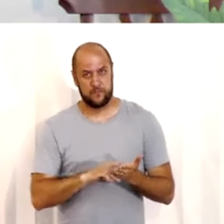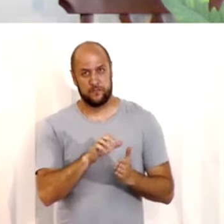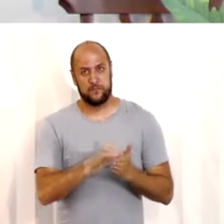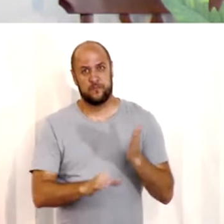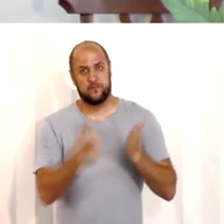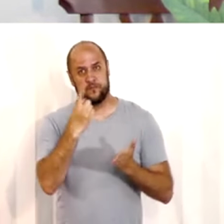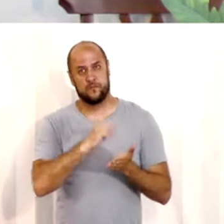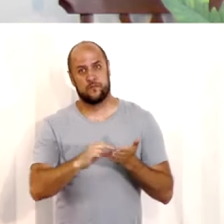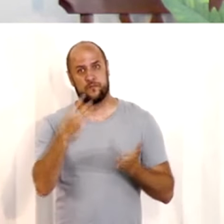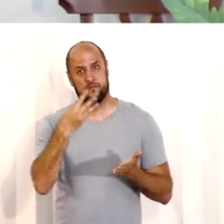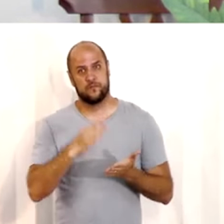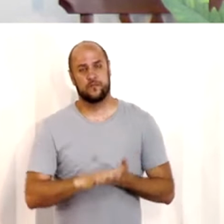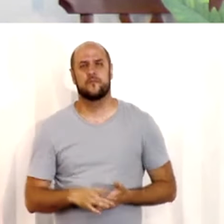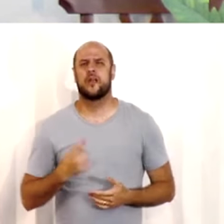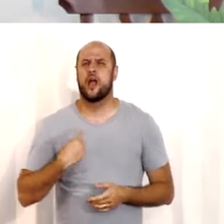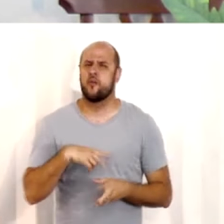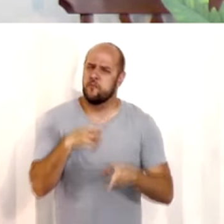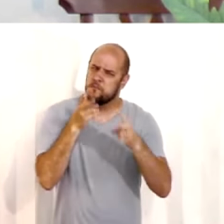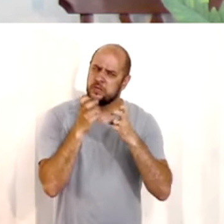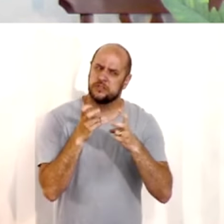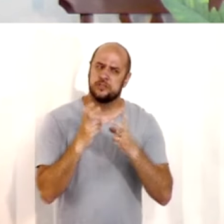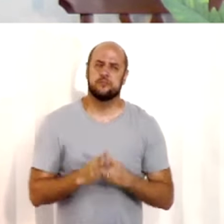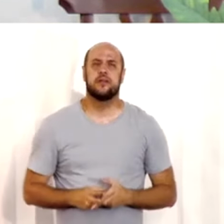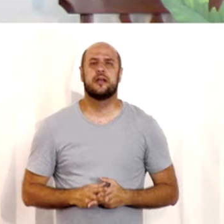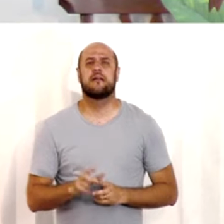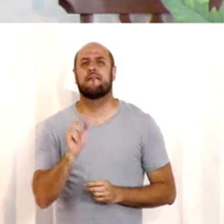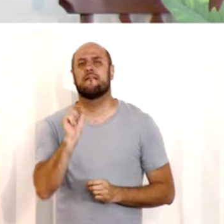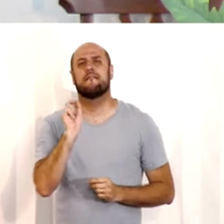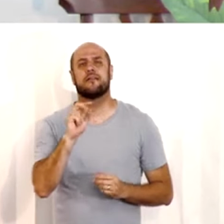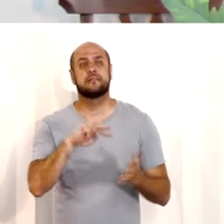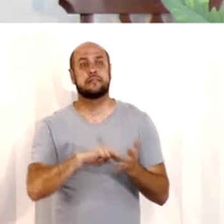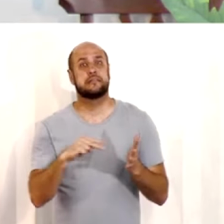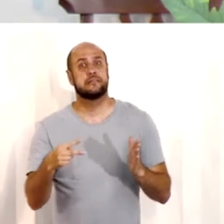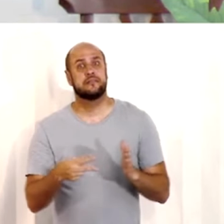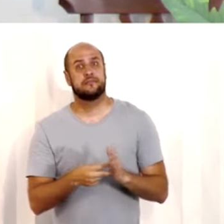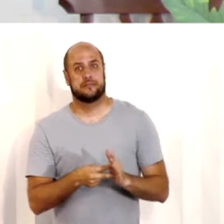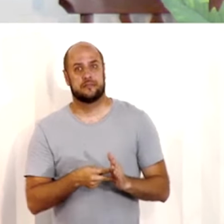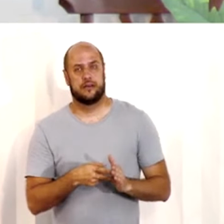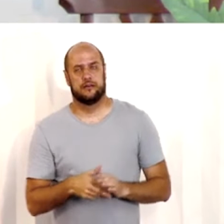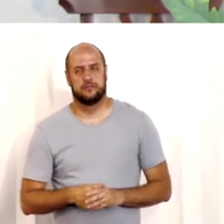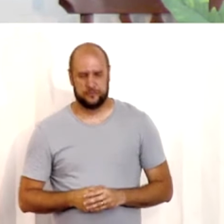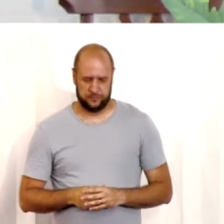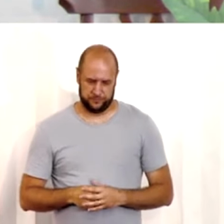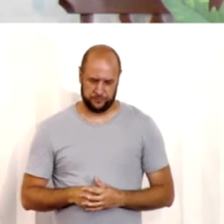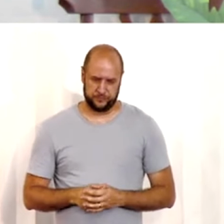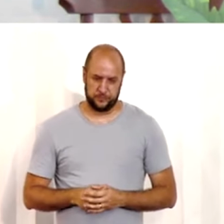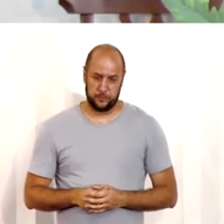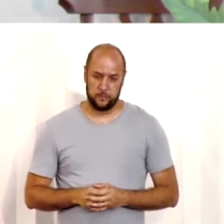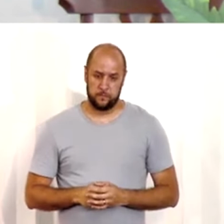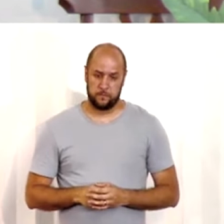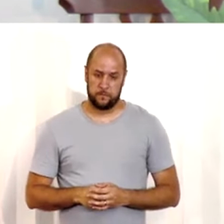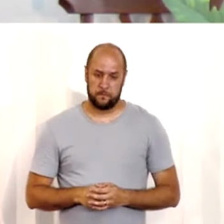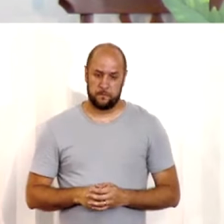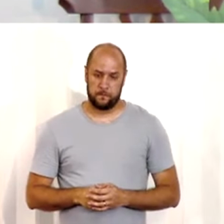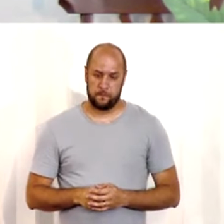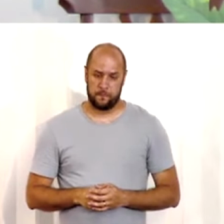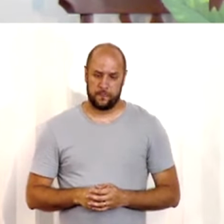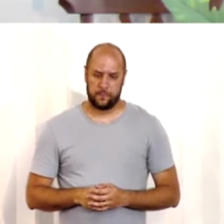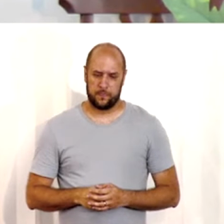3, a gente consegue perceber o que é que o autor estava querendo dizer com isso. Quando nós olhamos para Hebreus 1,